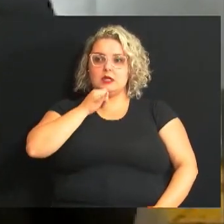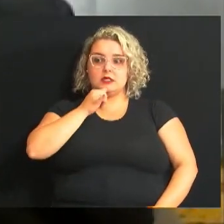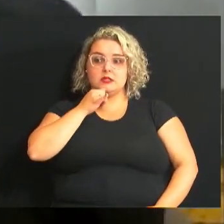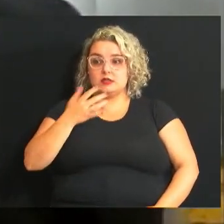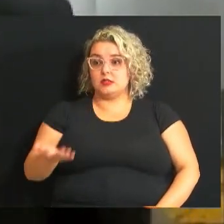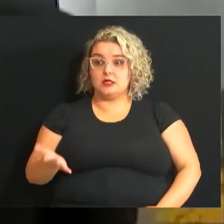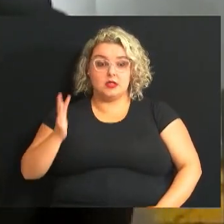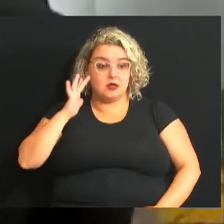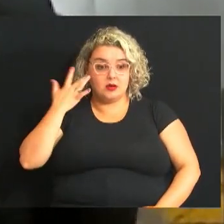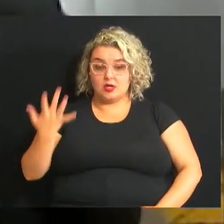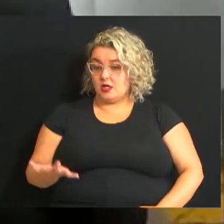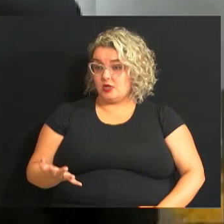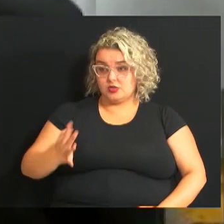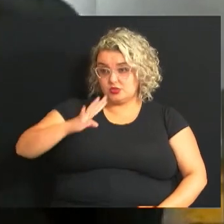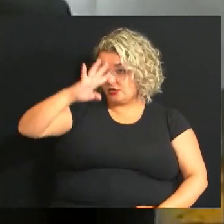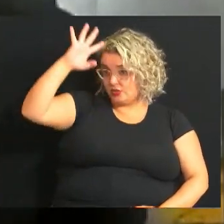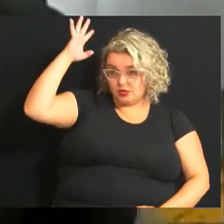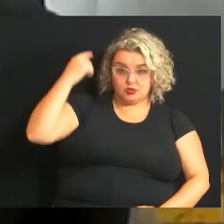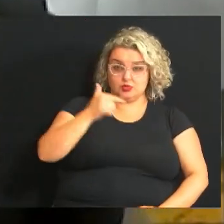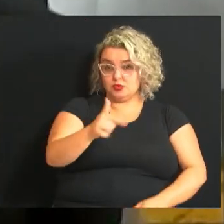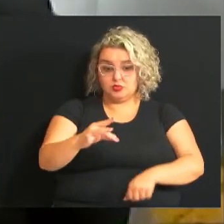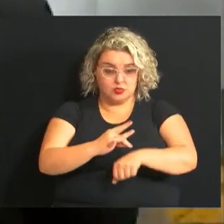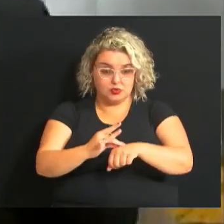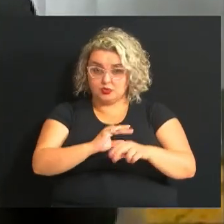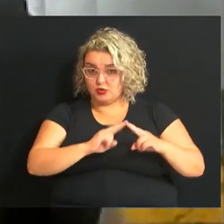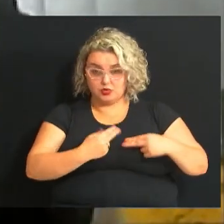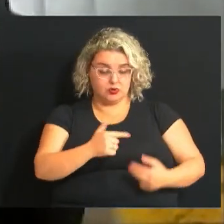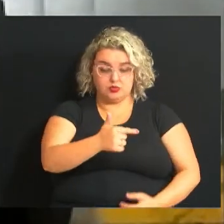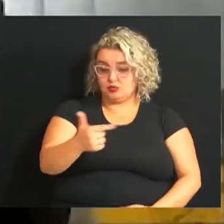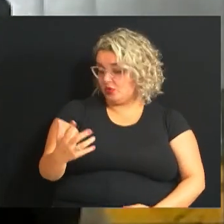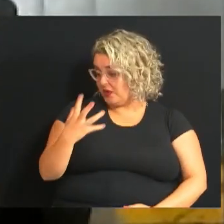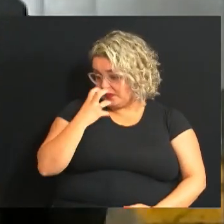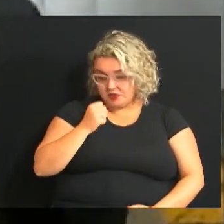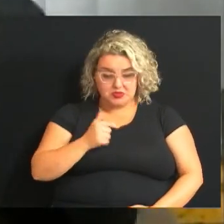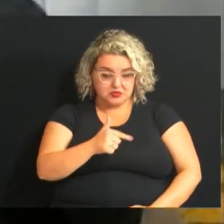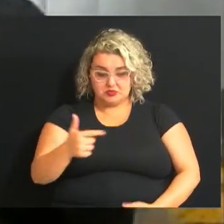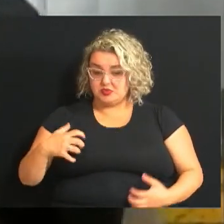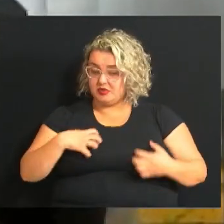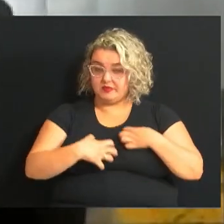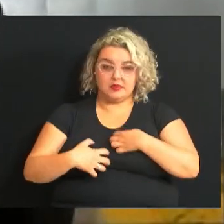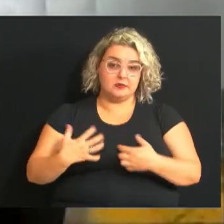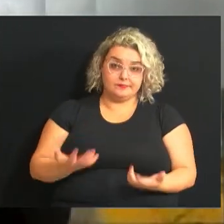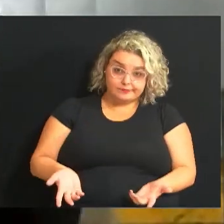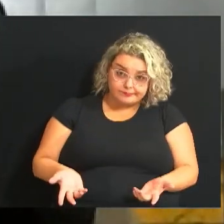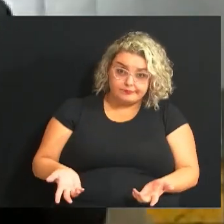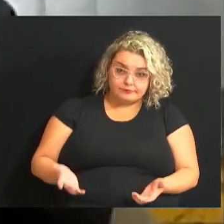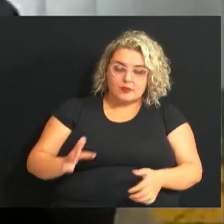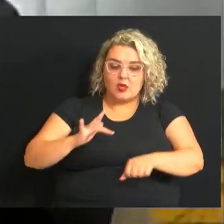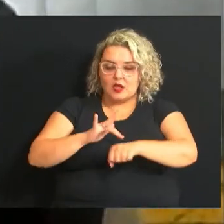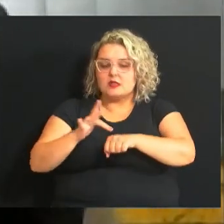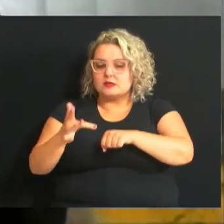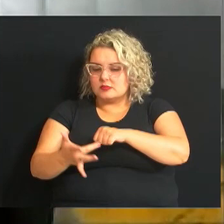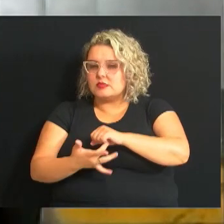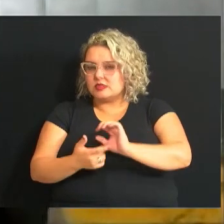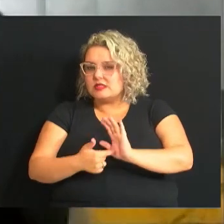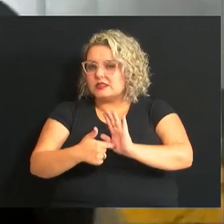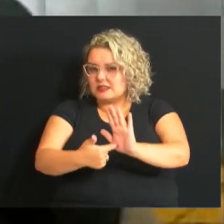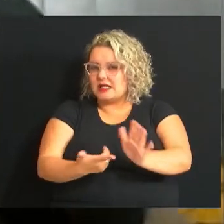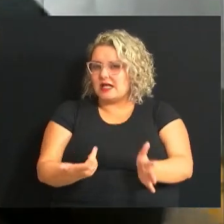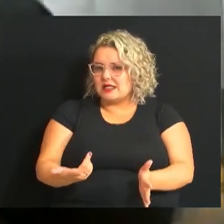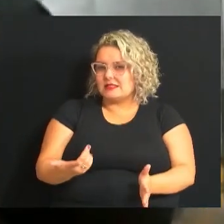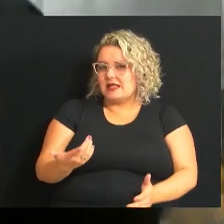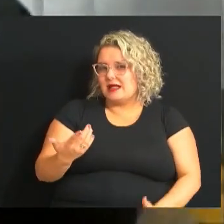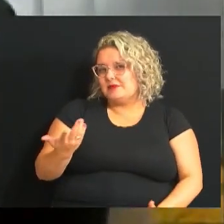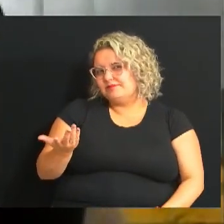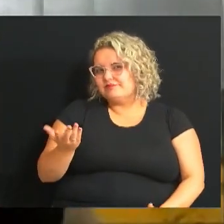Neymar não tem luta, que o Neymar não tem frustração, que não tem aflição. Então, acho que as mídias sociais, elas trazem muito esse